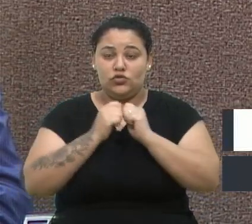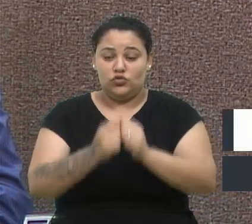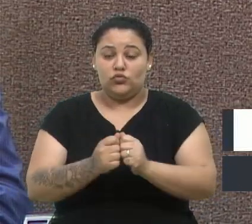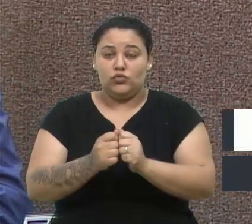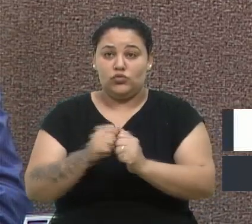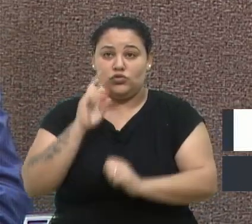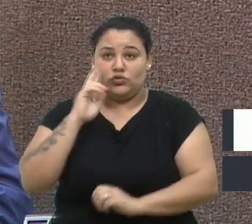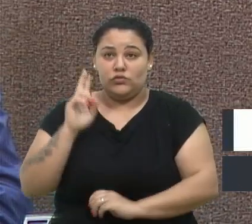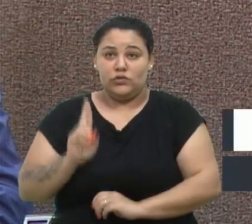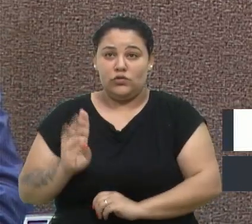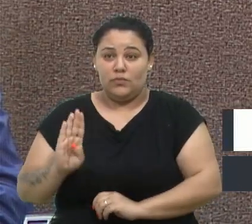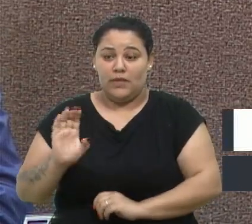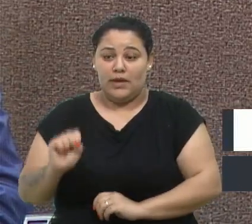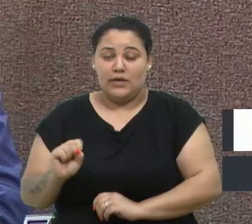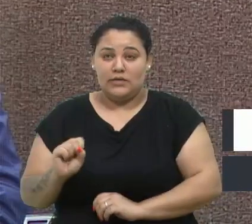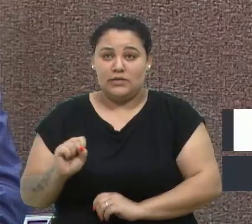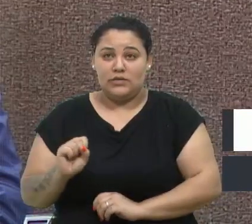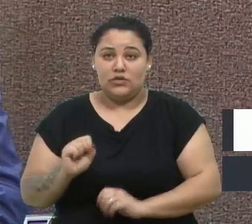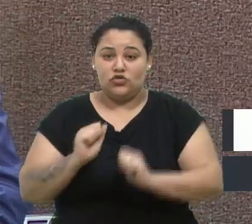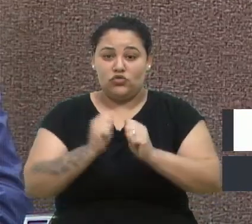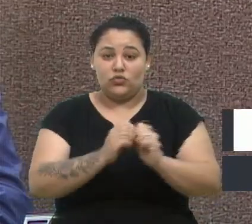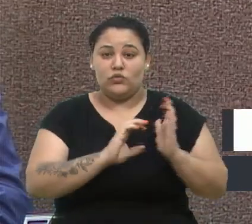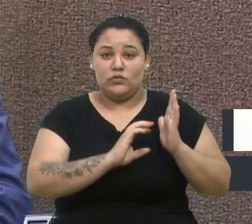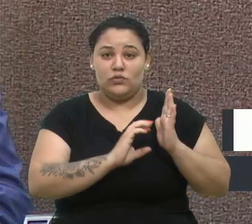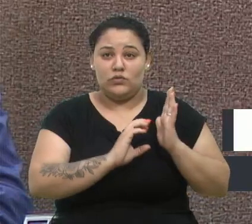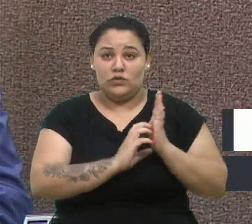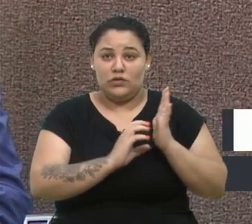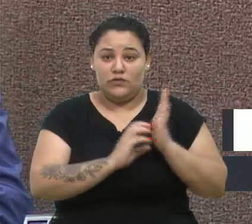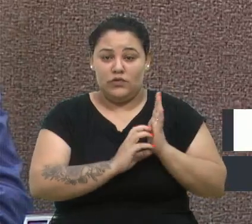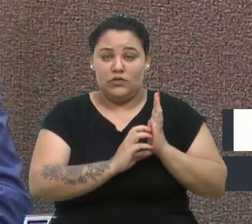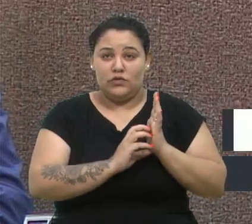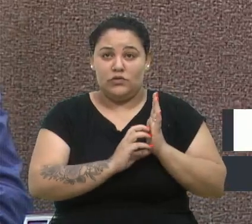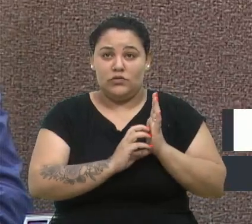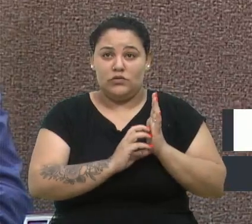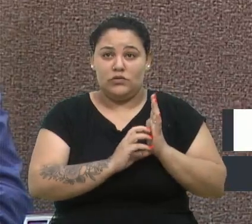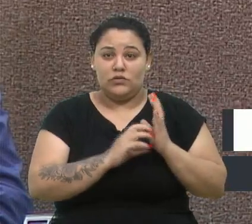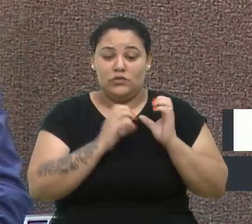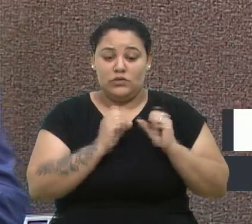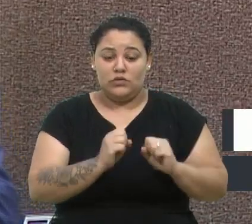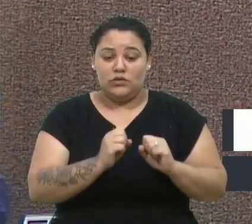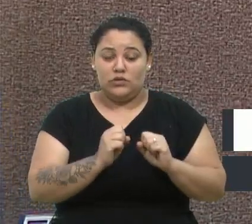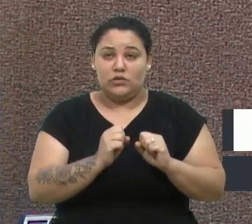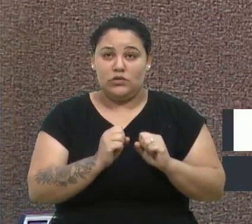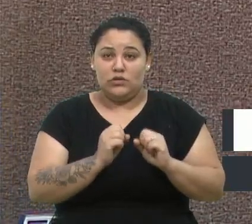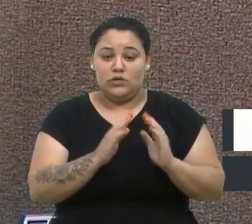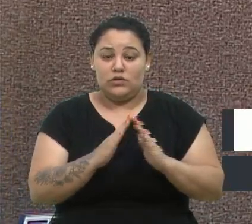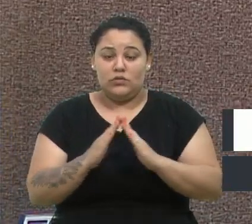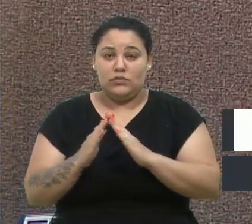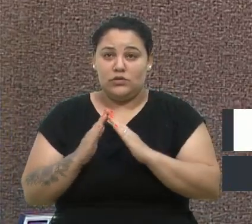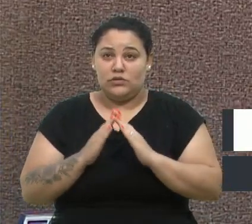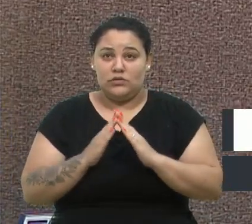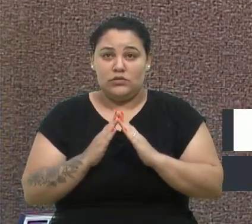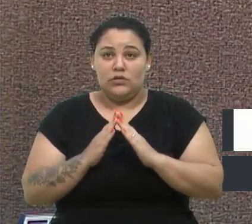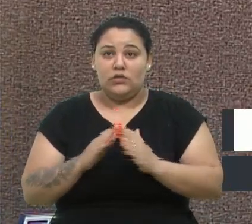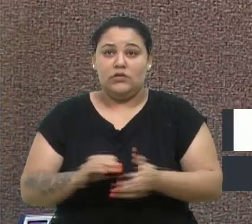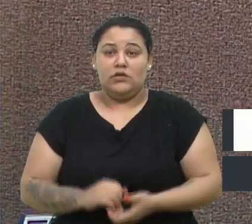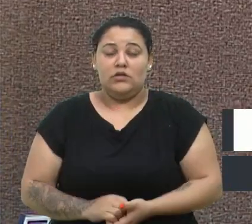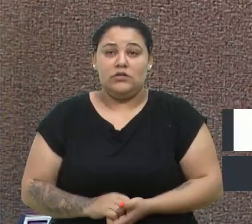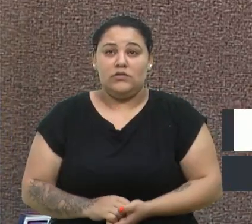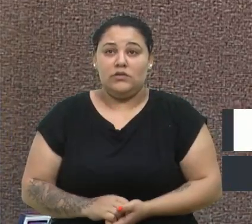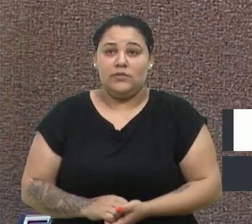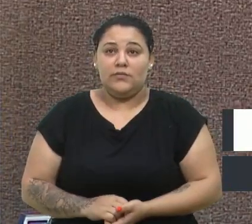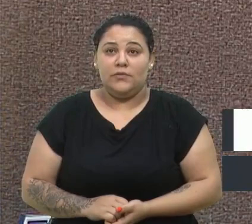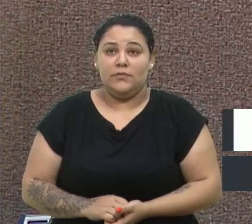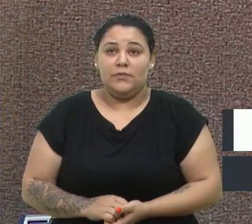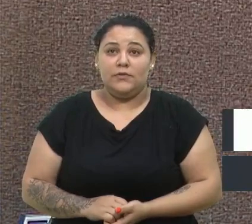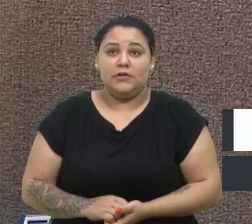da UBS do Tijuca, com os servidores, com a Secretaria de Habitação, com a Secretaria de Esporte e Lazer, com a Secretaria de Obras, conseguiu,